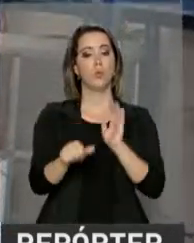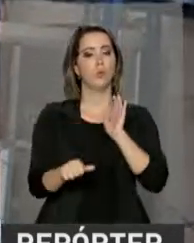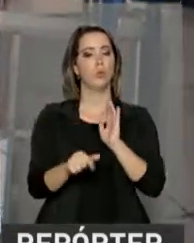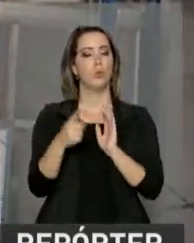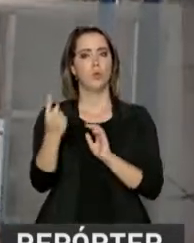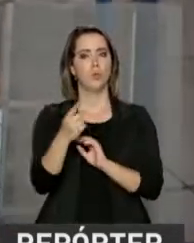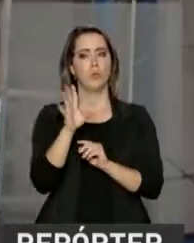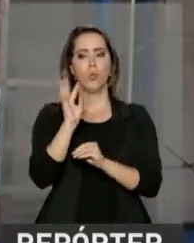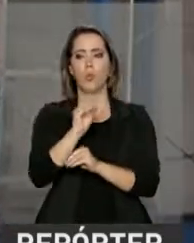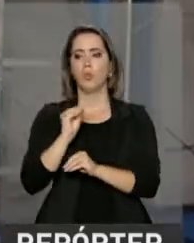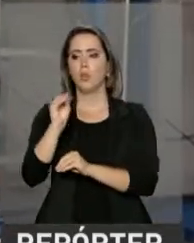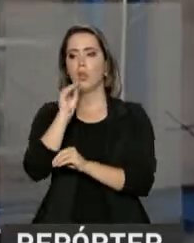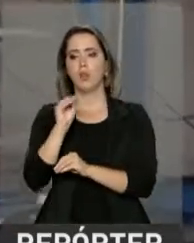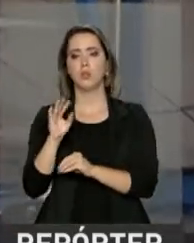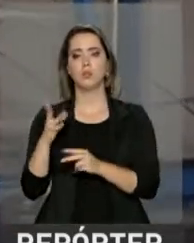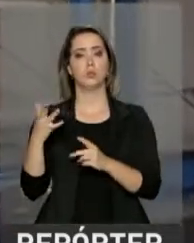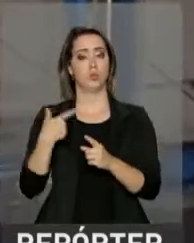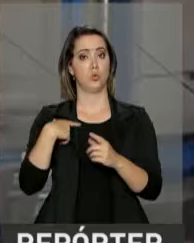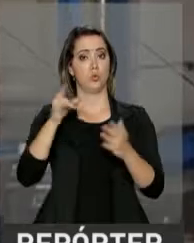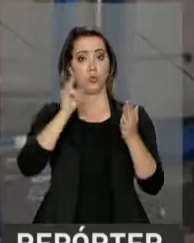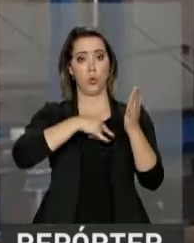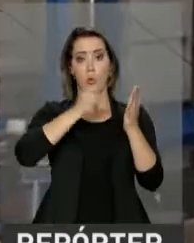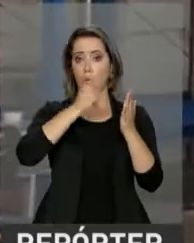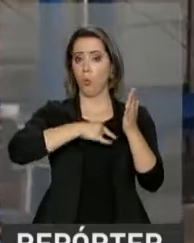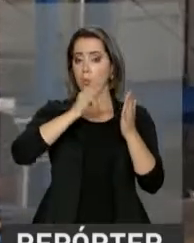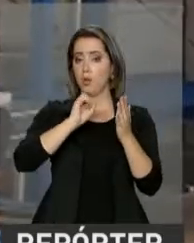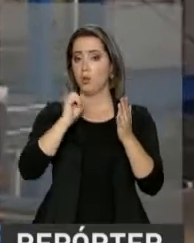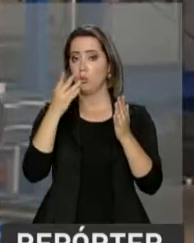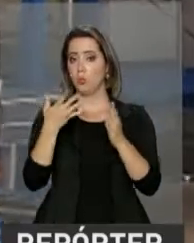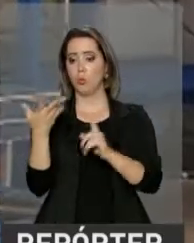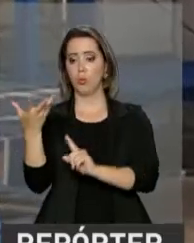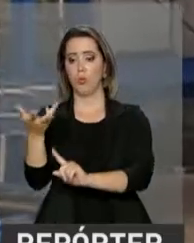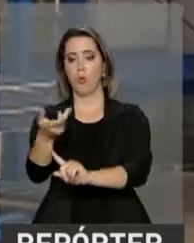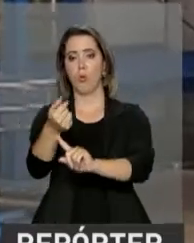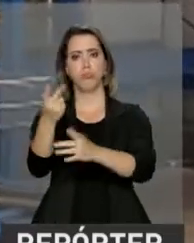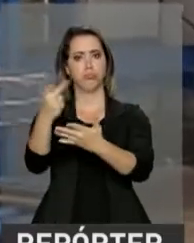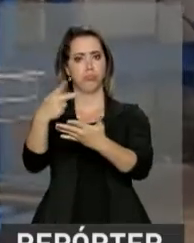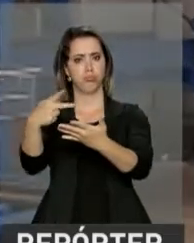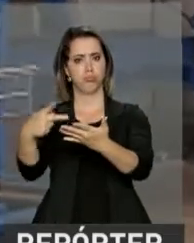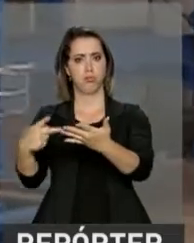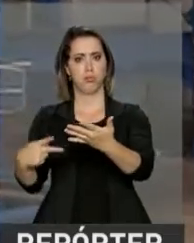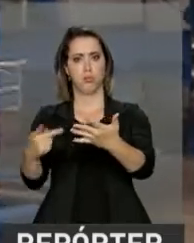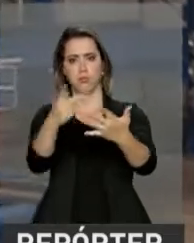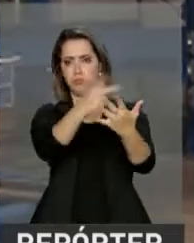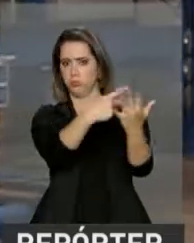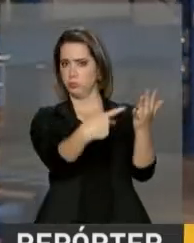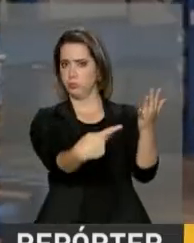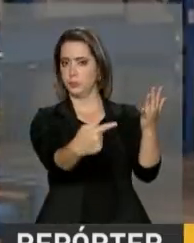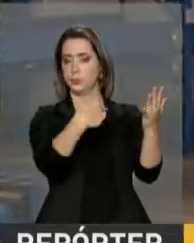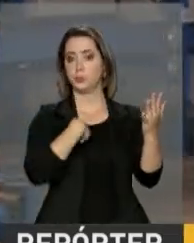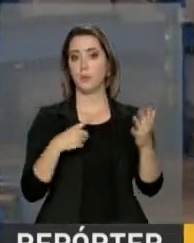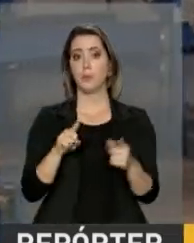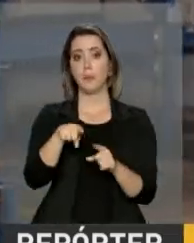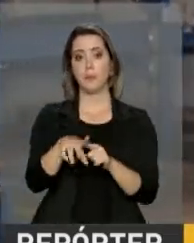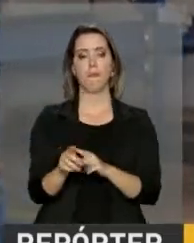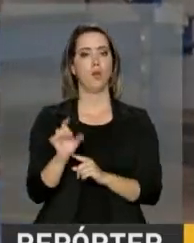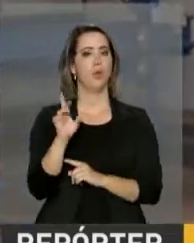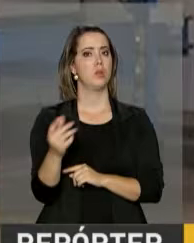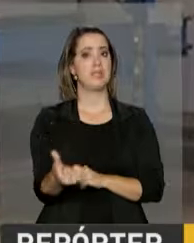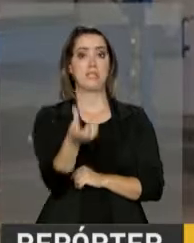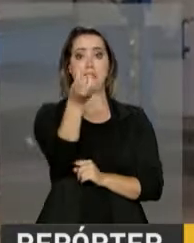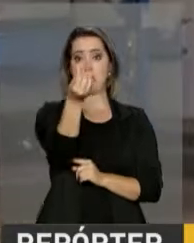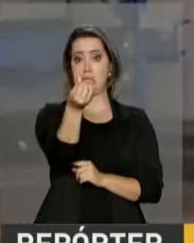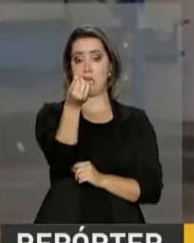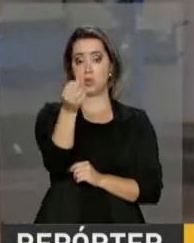de obras de arte e documentos históricos na américa latina e um dos seis em operação no mundo a grande vantagem dessa técnica